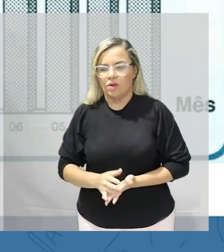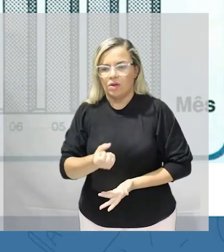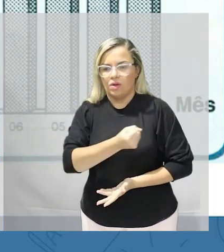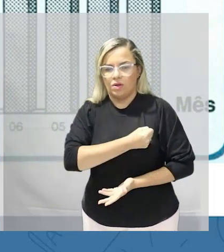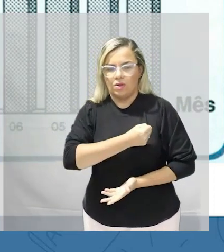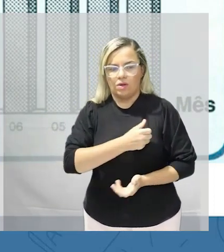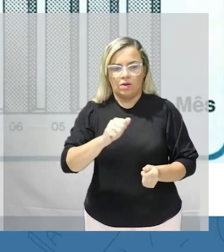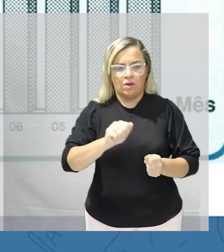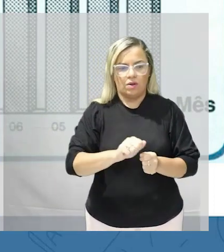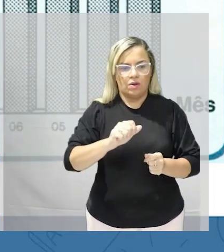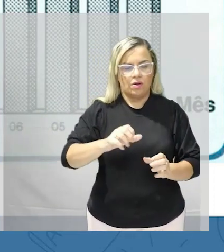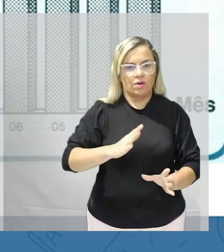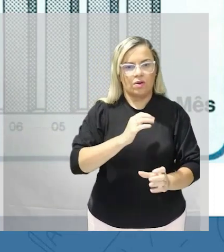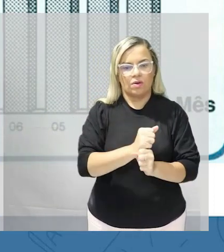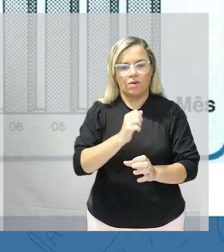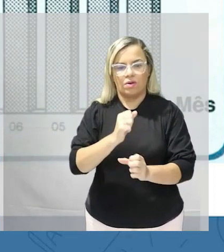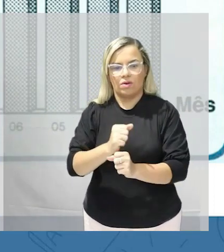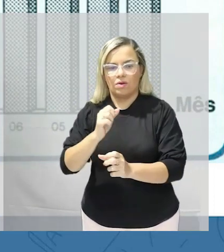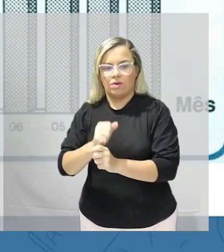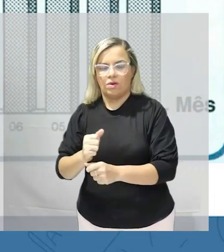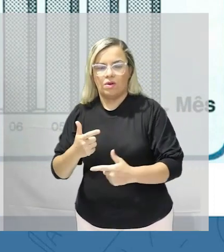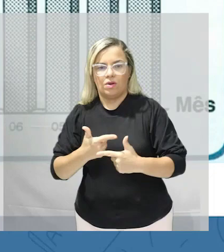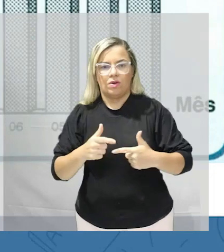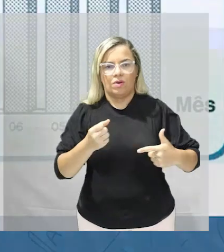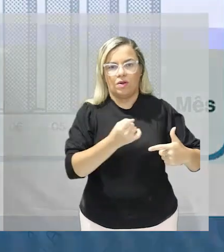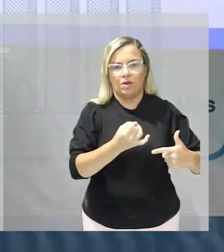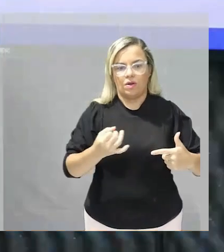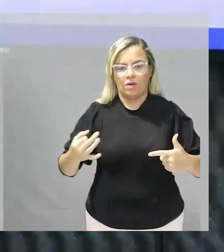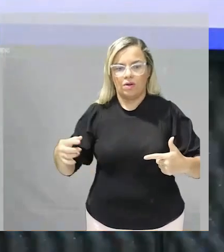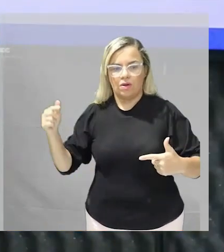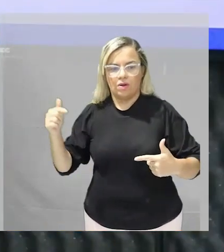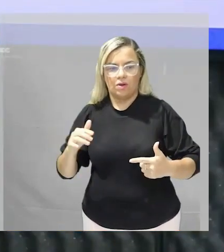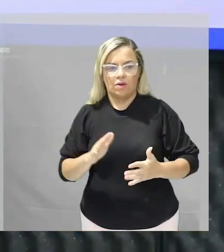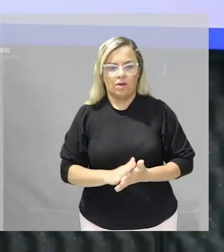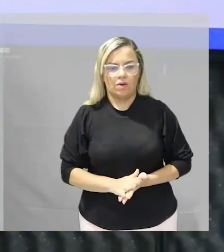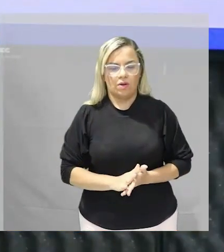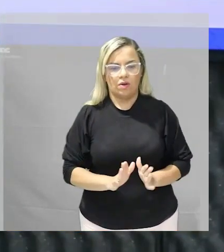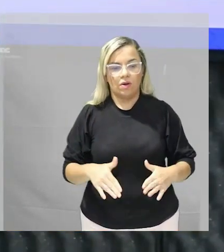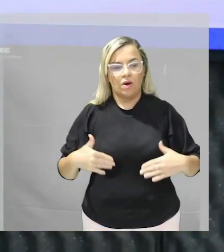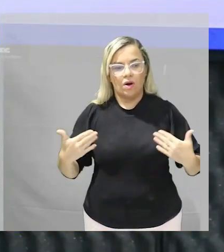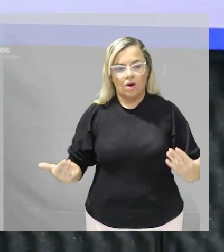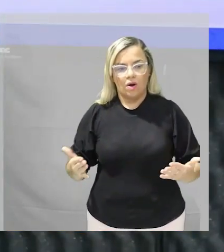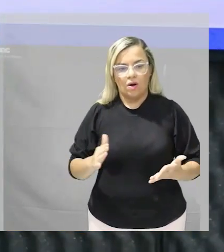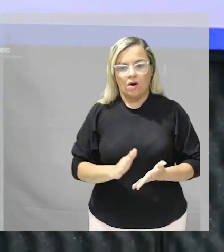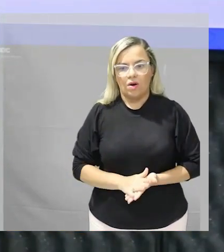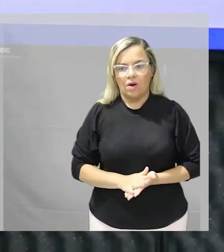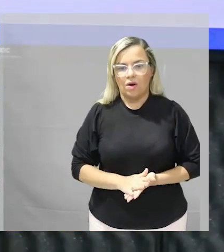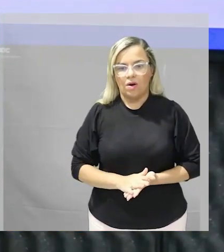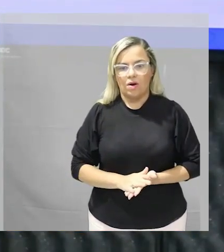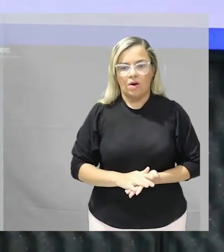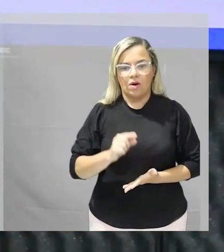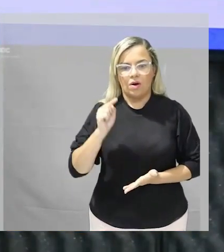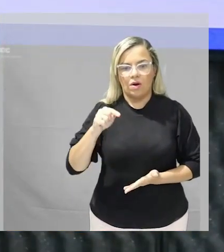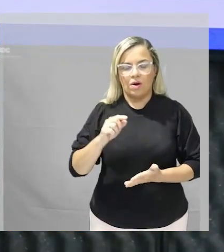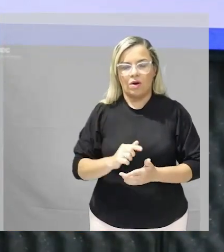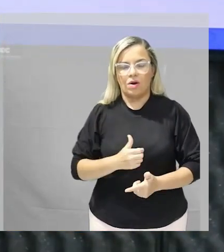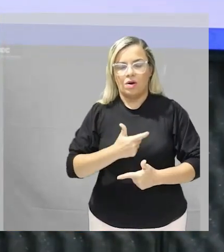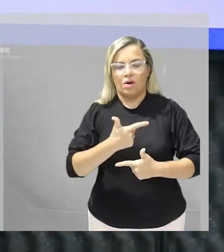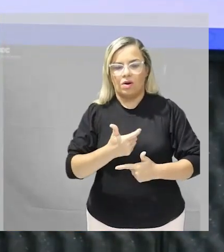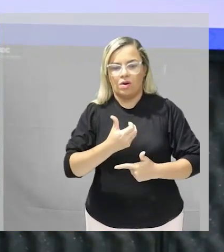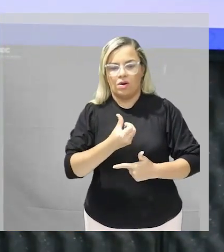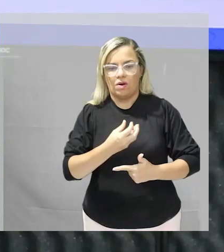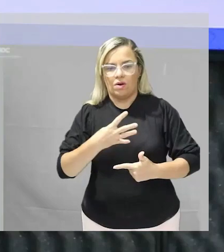fazer a somatória e dividir pela quantidade no caso né 2.640 por 4 isso realmente